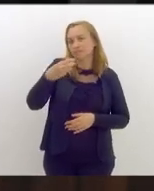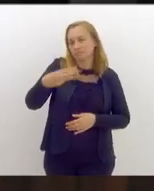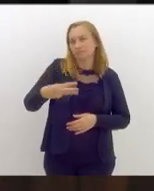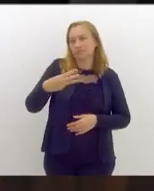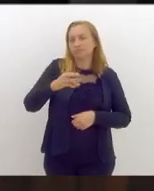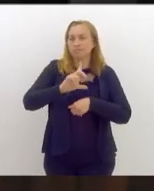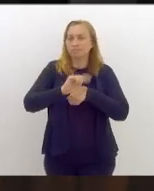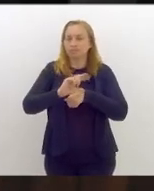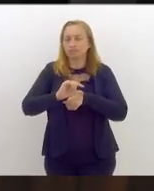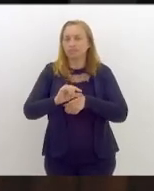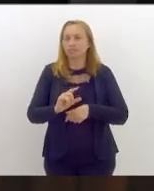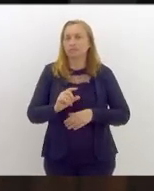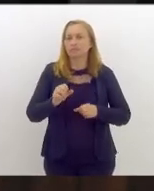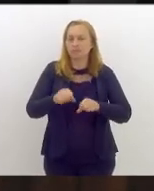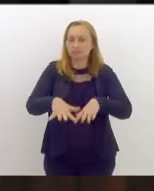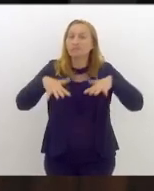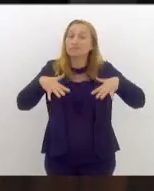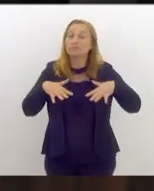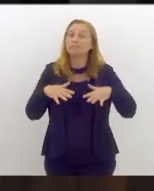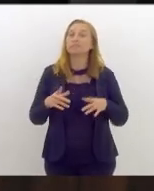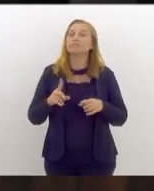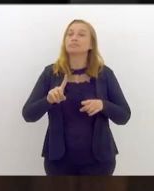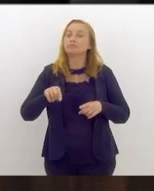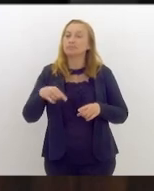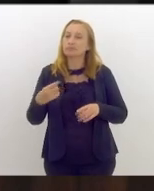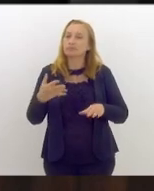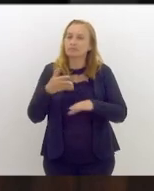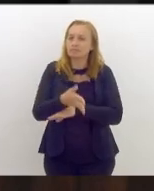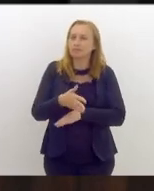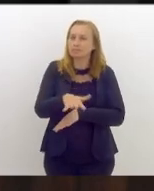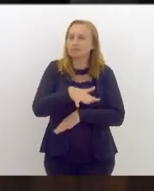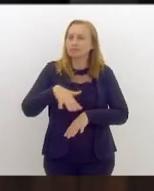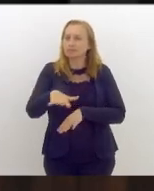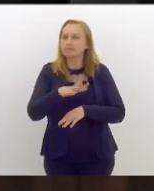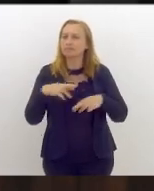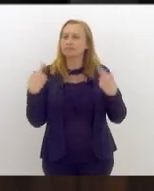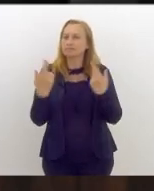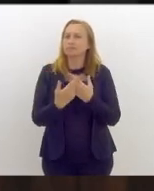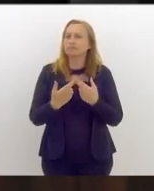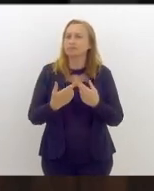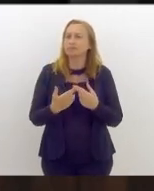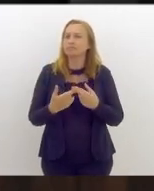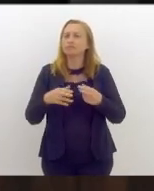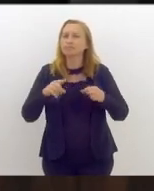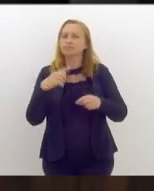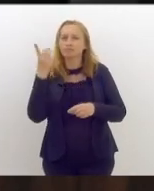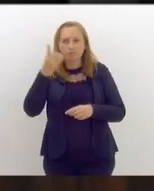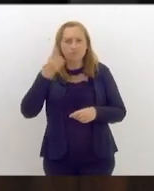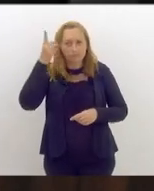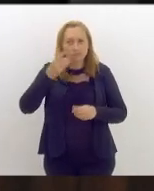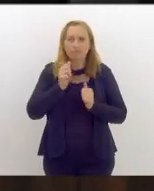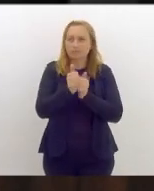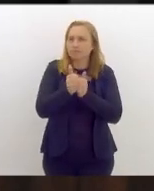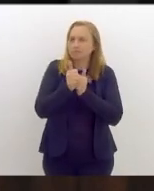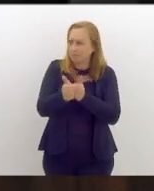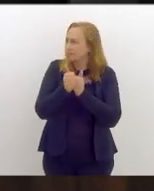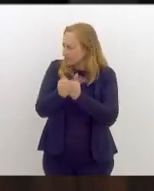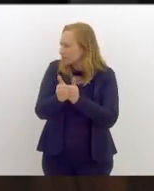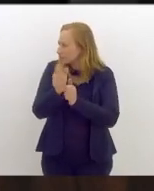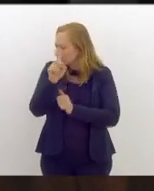produtos no plenário porque aí a gente entra no horário da sessão porque para os deputados acompanharam